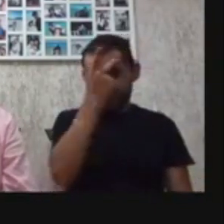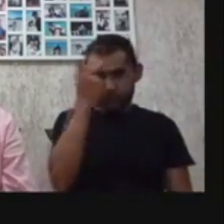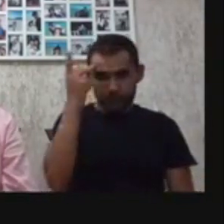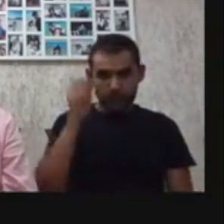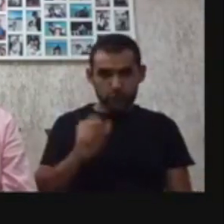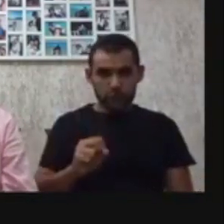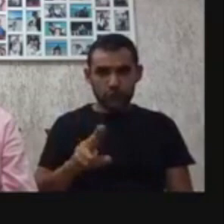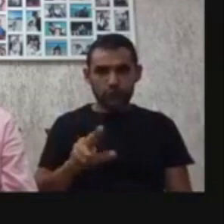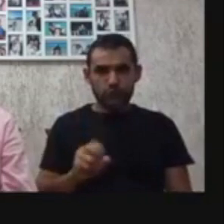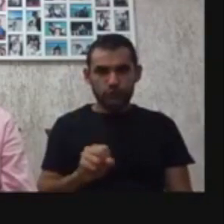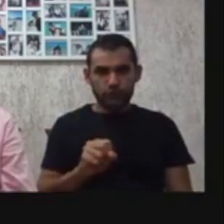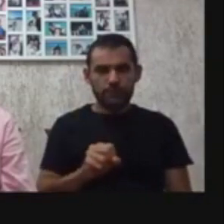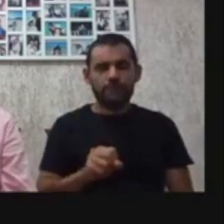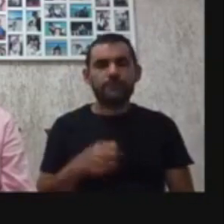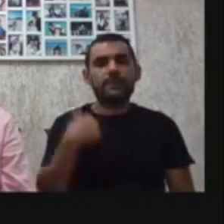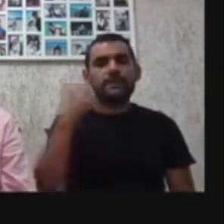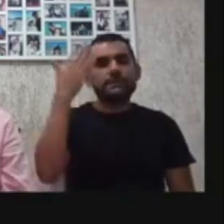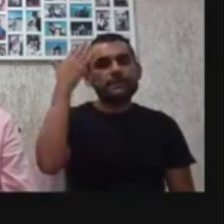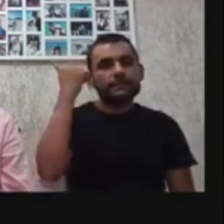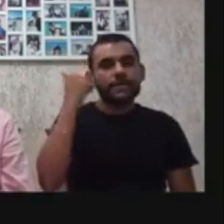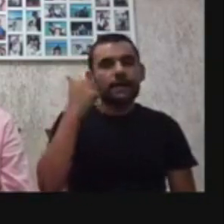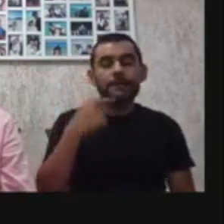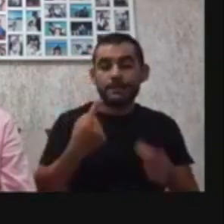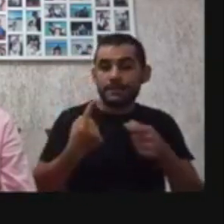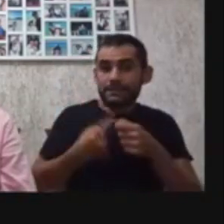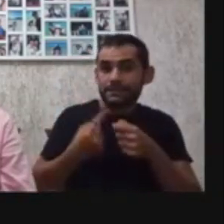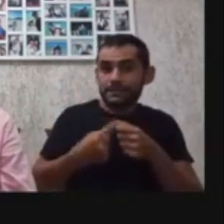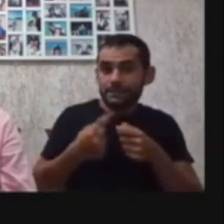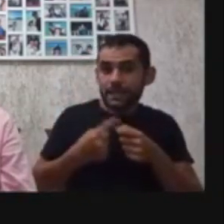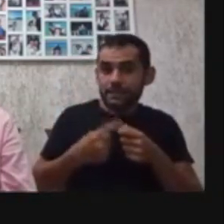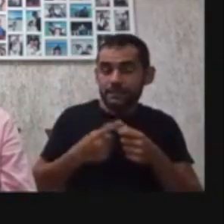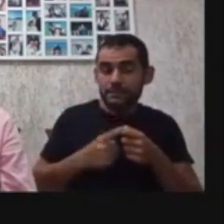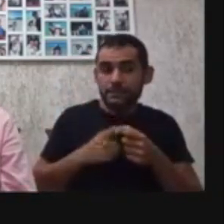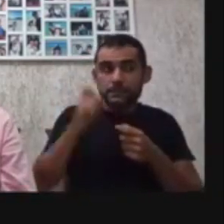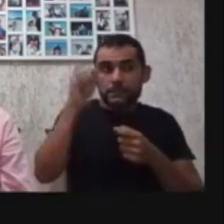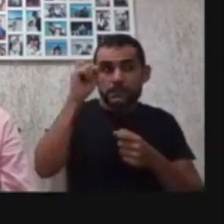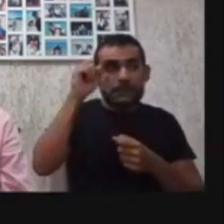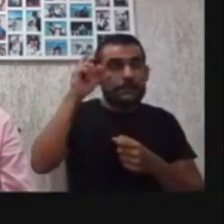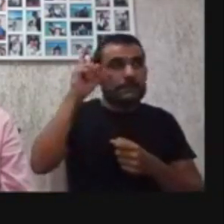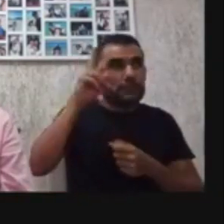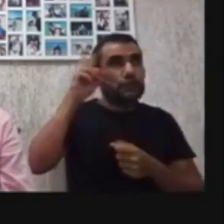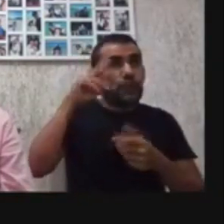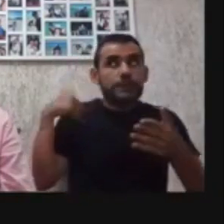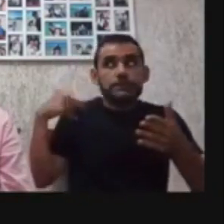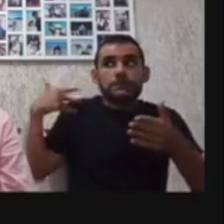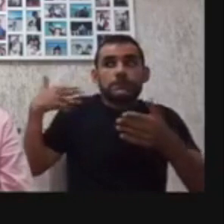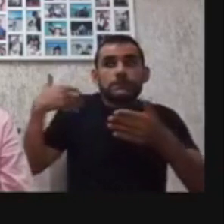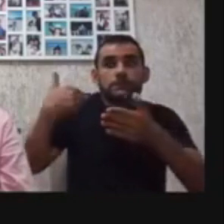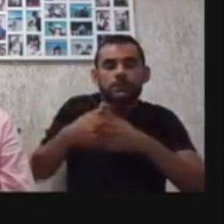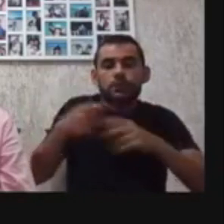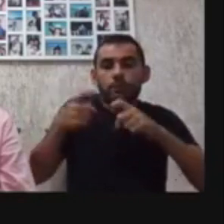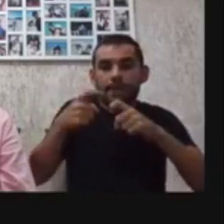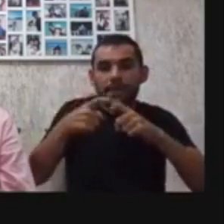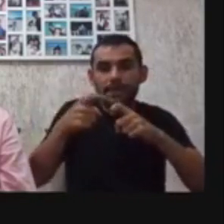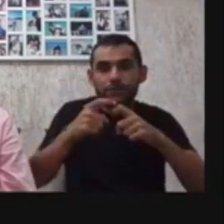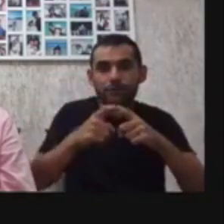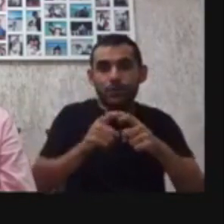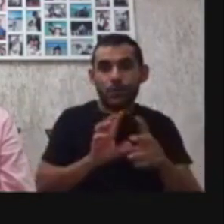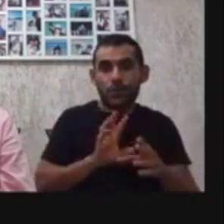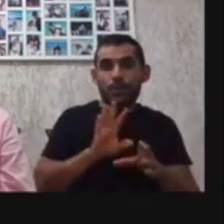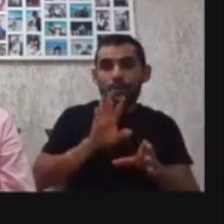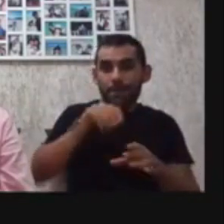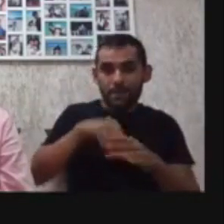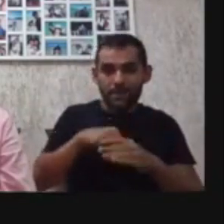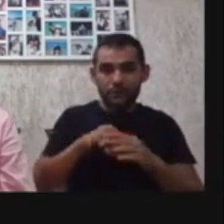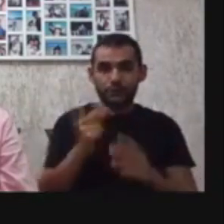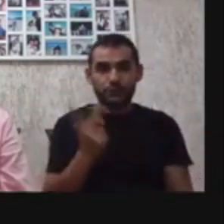E nós sabemos que aqui na cidade é histórica a máfia, né, dos médicos dentro dessas duas casas que não